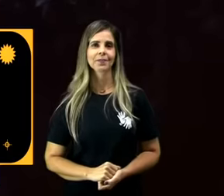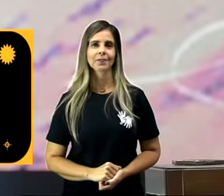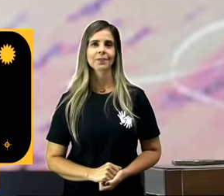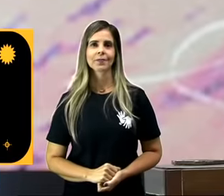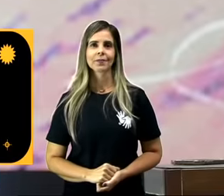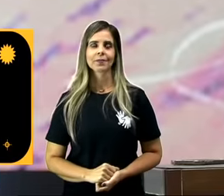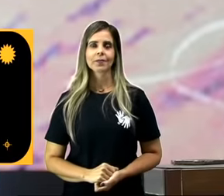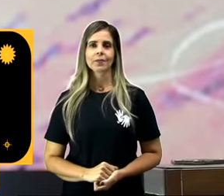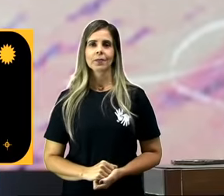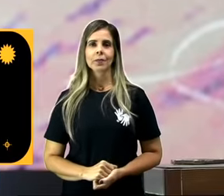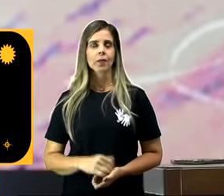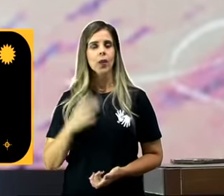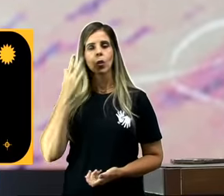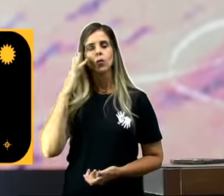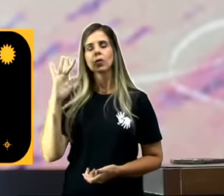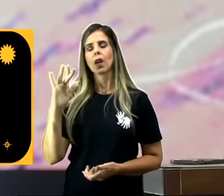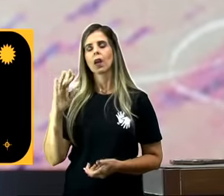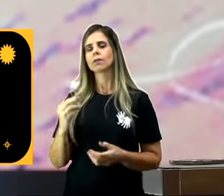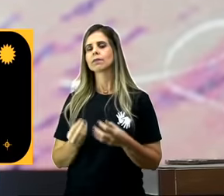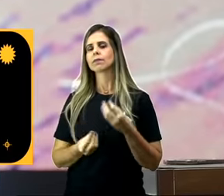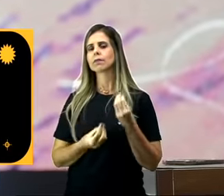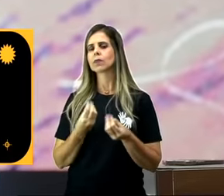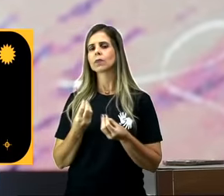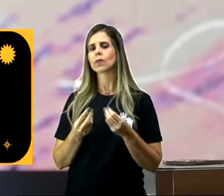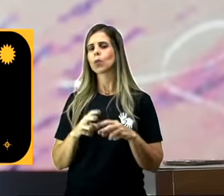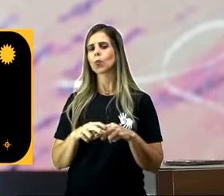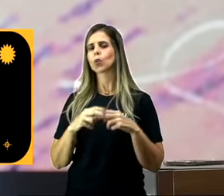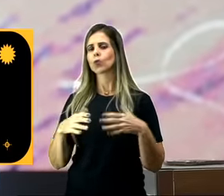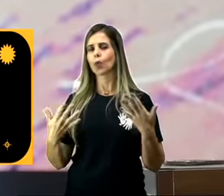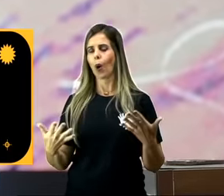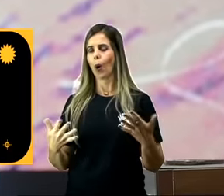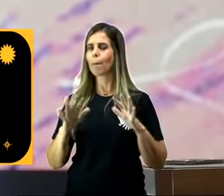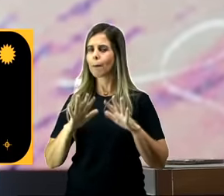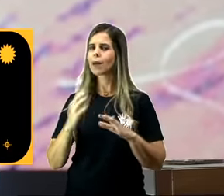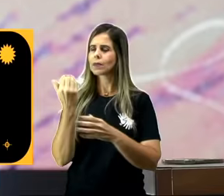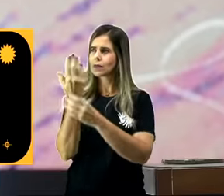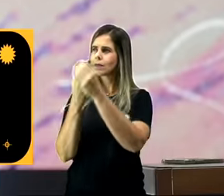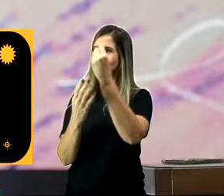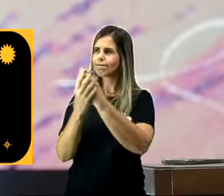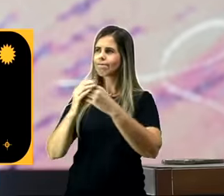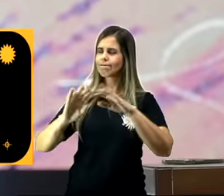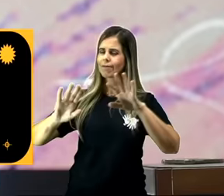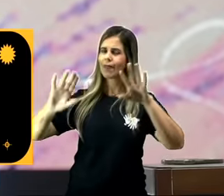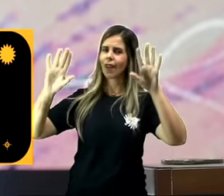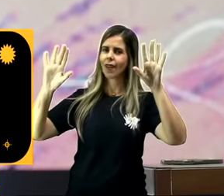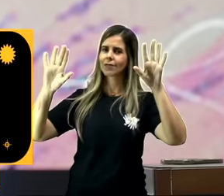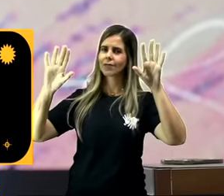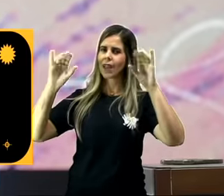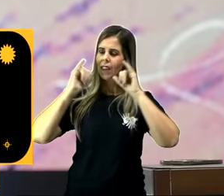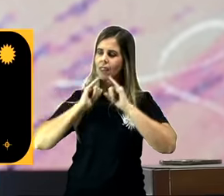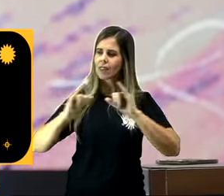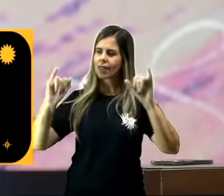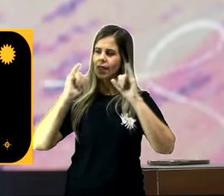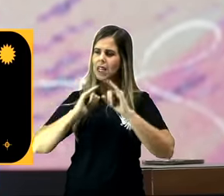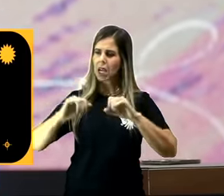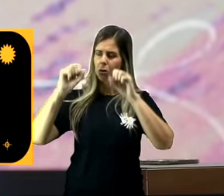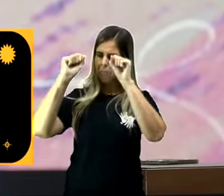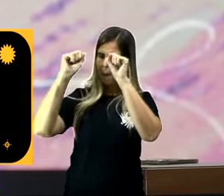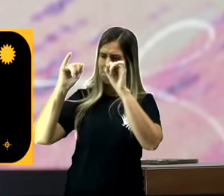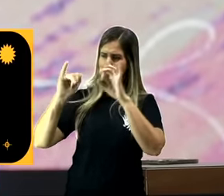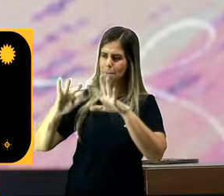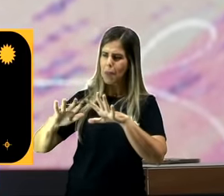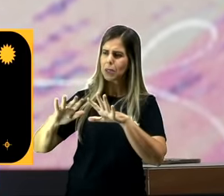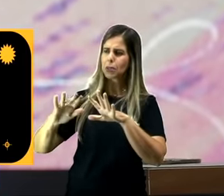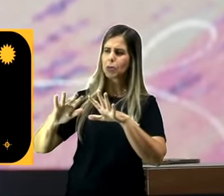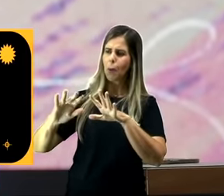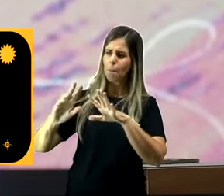Eu não sei para quem que é isso, mas levante e recebe. Olha, eu declaro uma aceleração 10 vezes maior. O que Deus fez